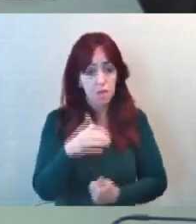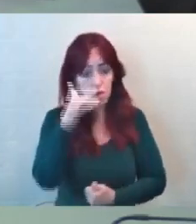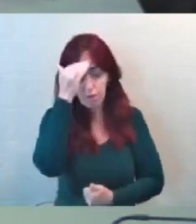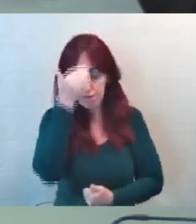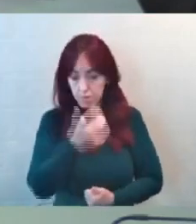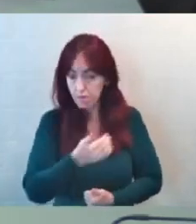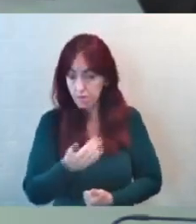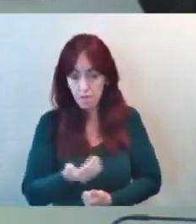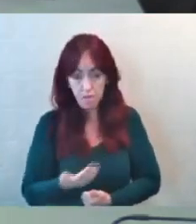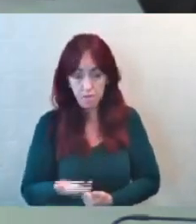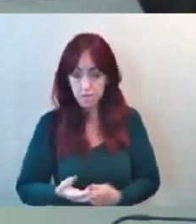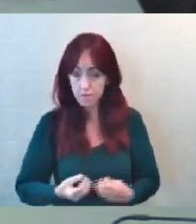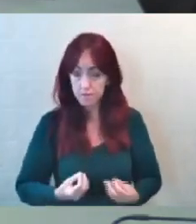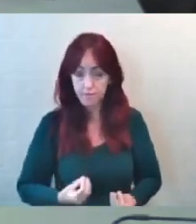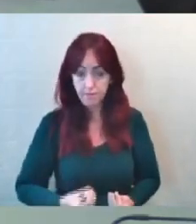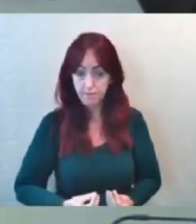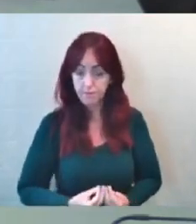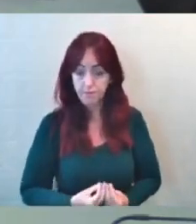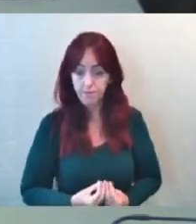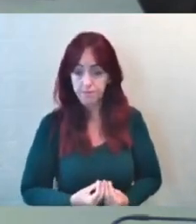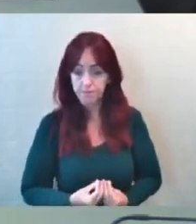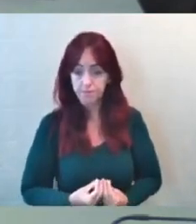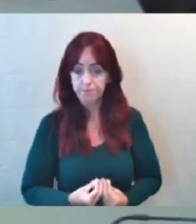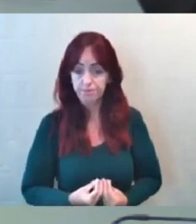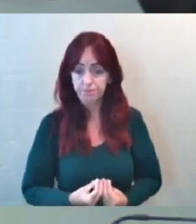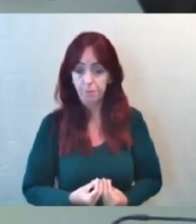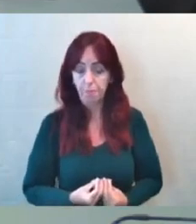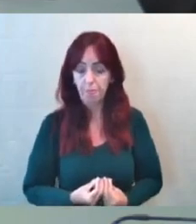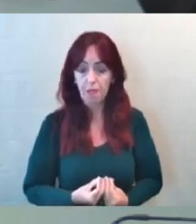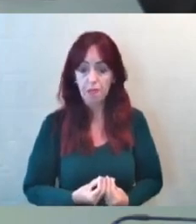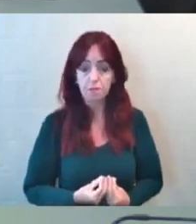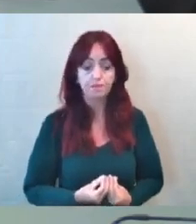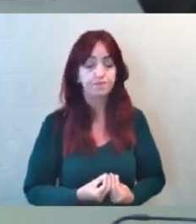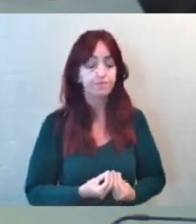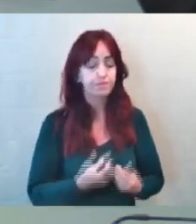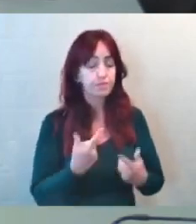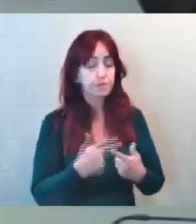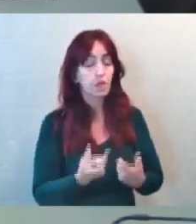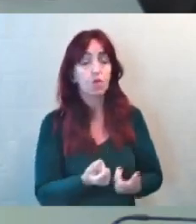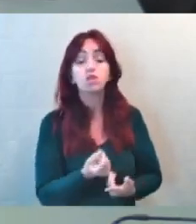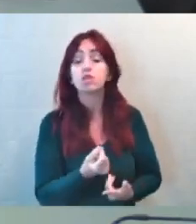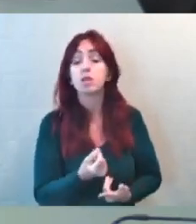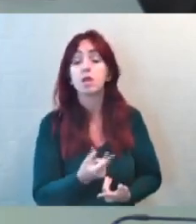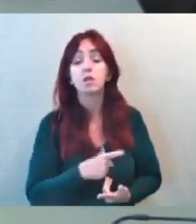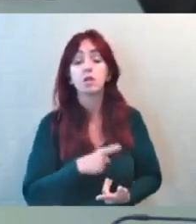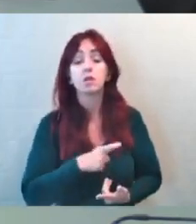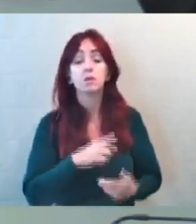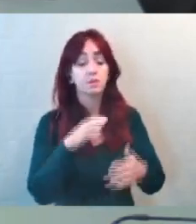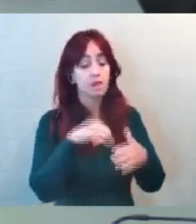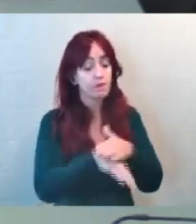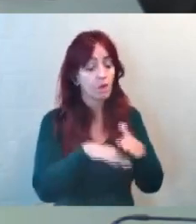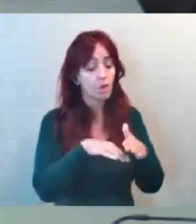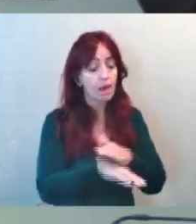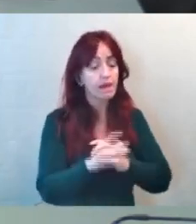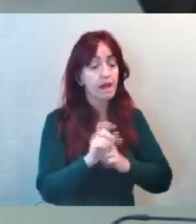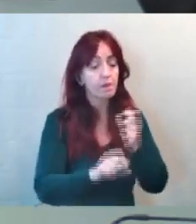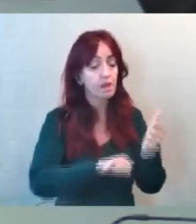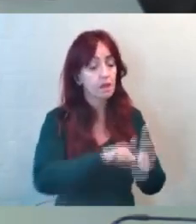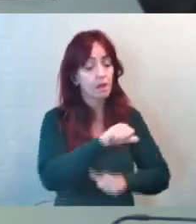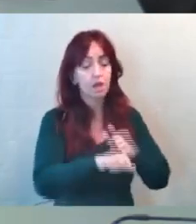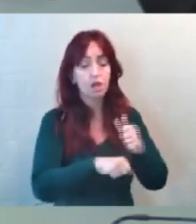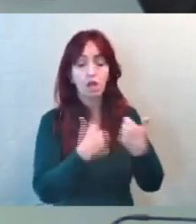absorvendo nos seus fluxos o dinheiro que tinha que estar provisionado para a renovação de ônibus,